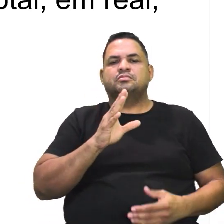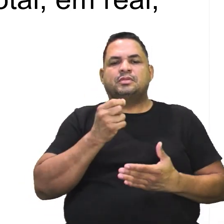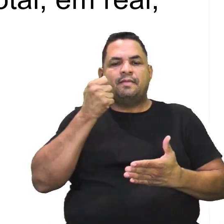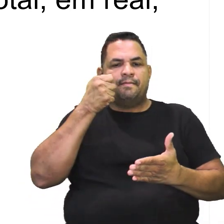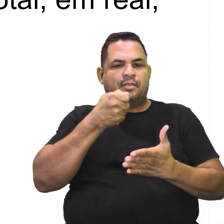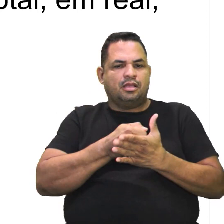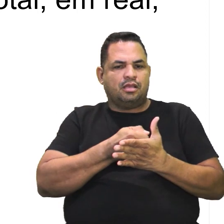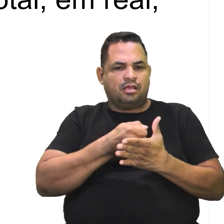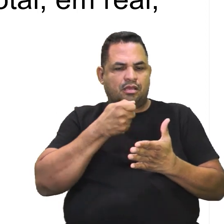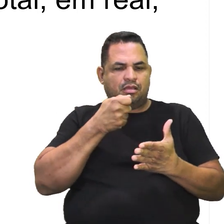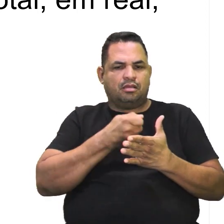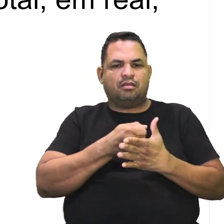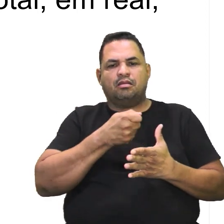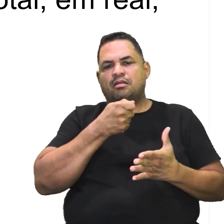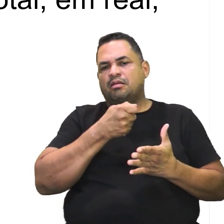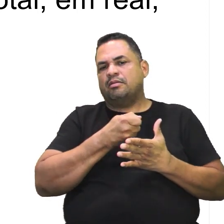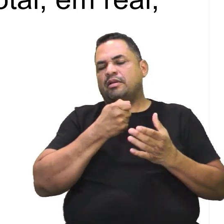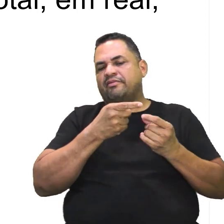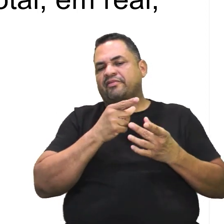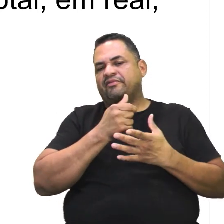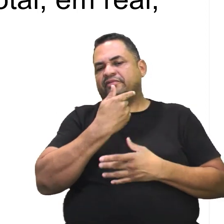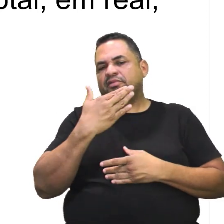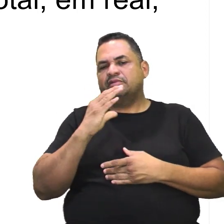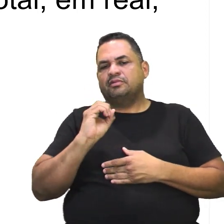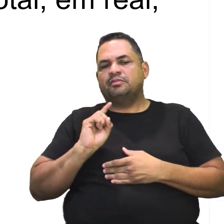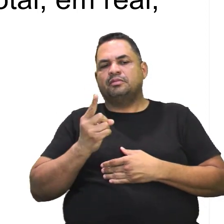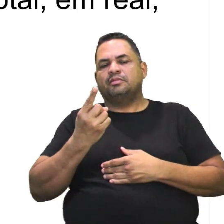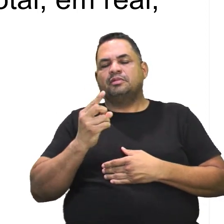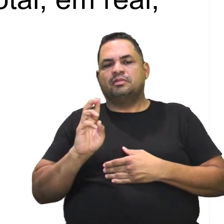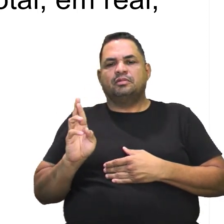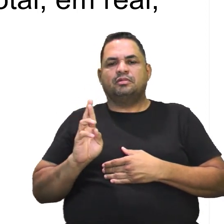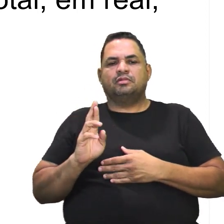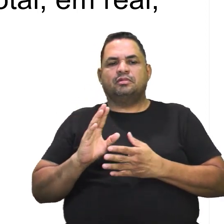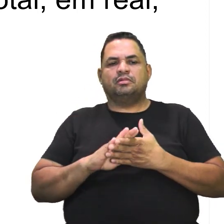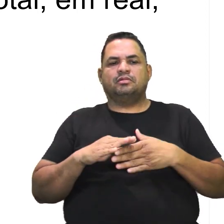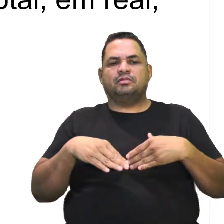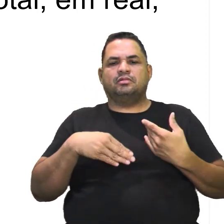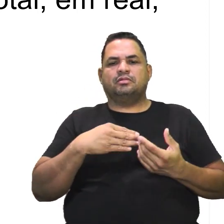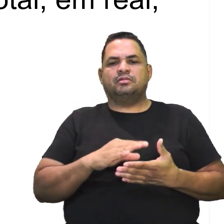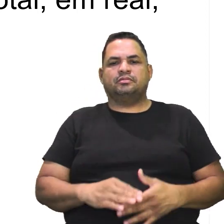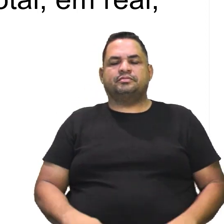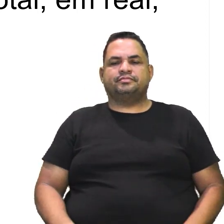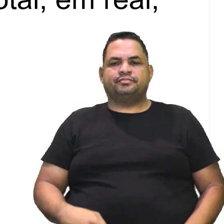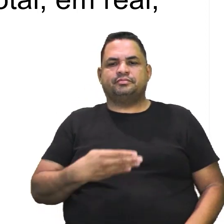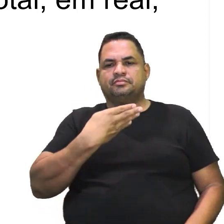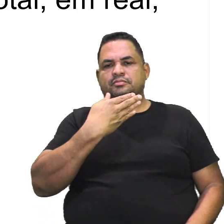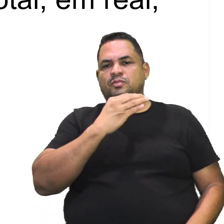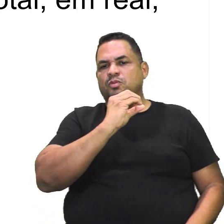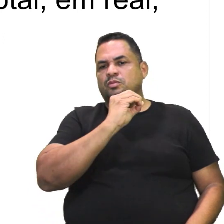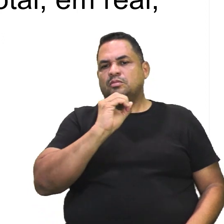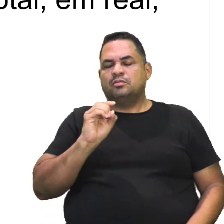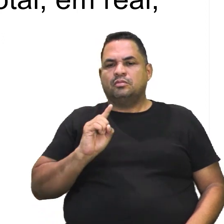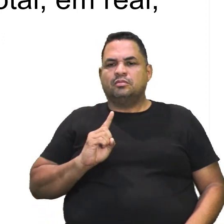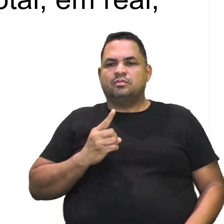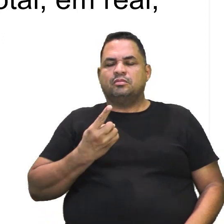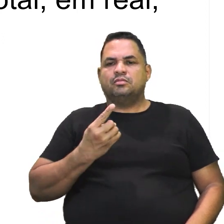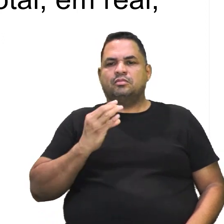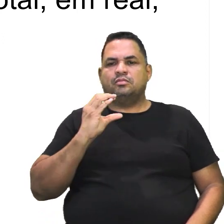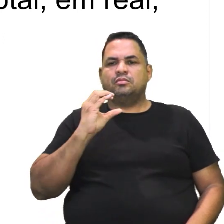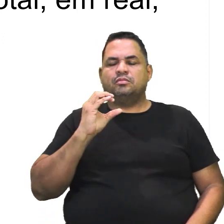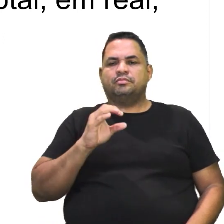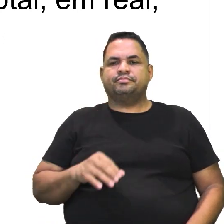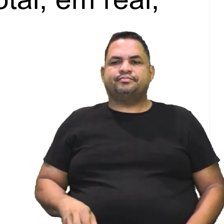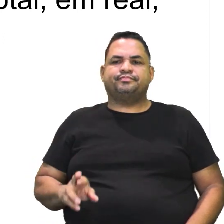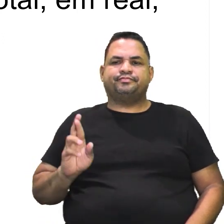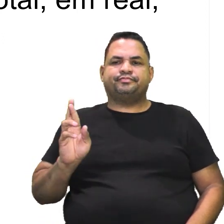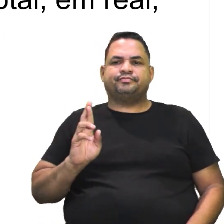mil. E aí, quanto vai dar? 20 vezes 20? 400. 400 mil, né? Isso. 400 mil. Eu já sei que